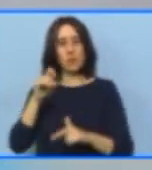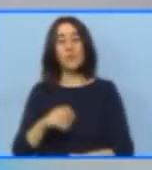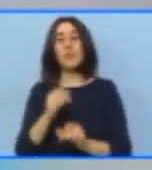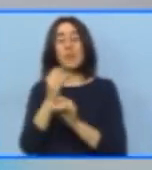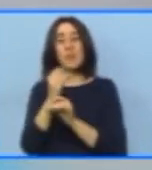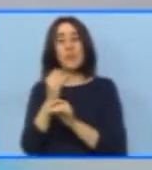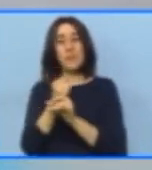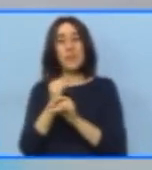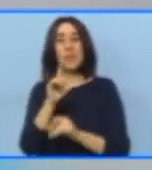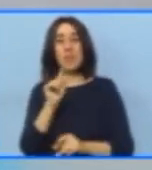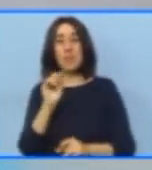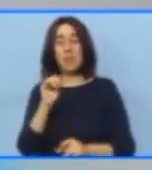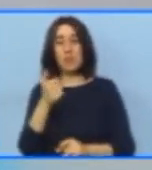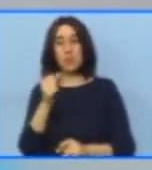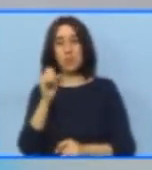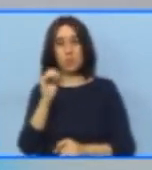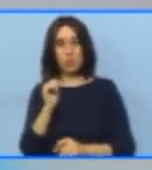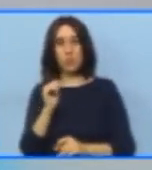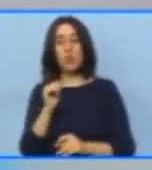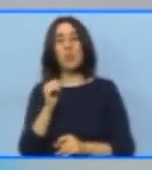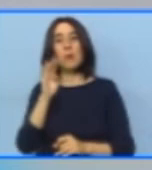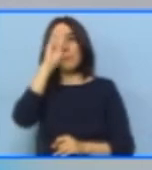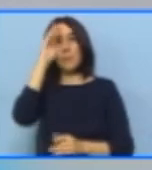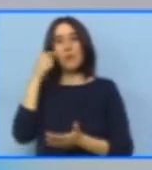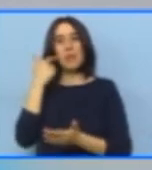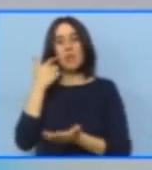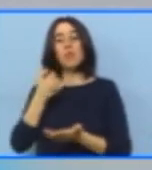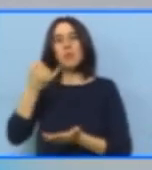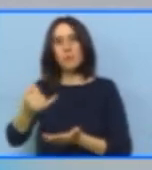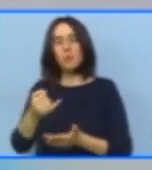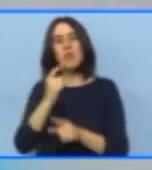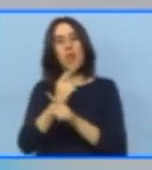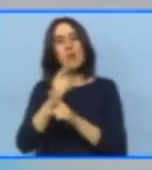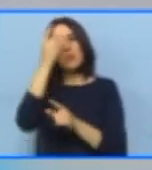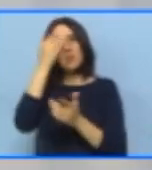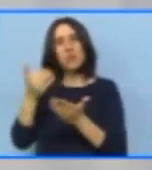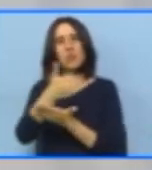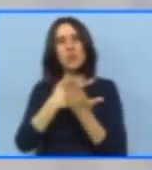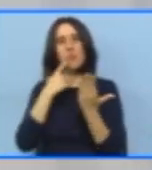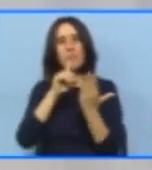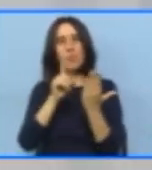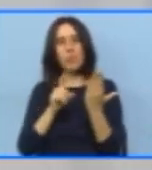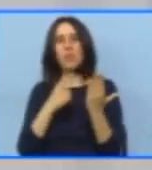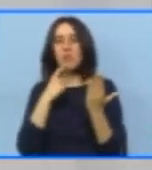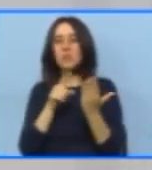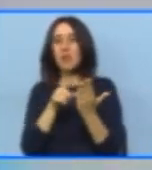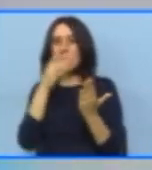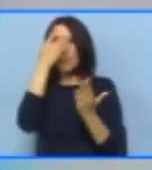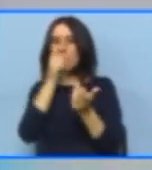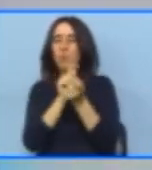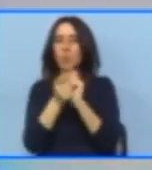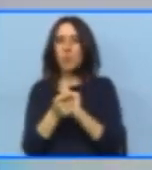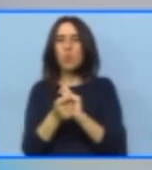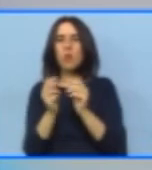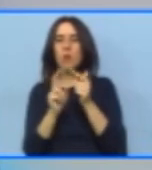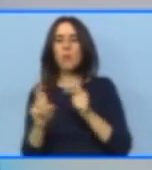uma outra sondagem com as mesmas perguntas mostrou que essa opinião tinha mudado, aumentado para 50 e tal, cerca